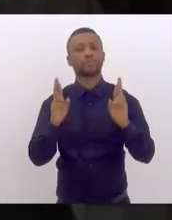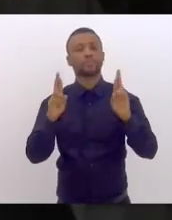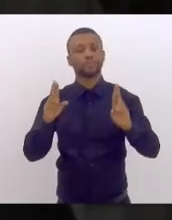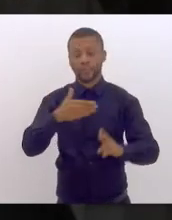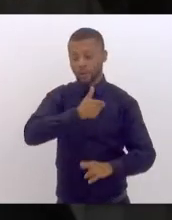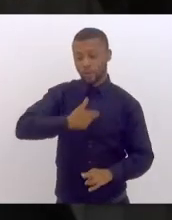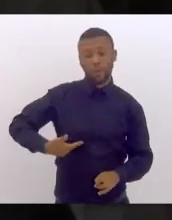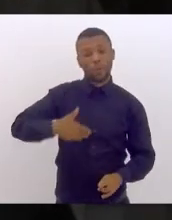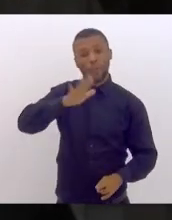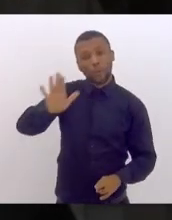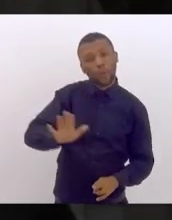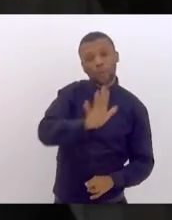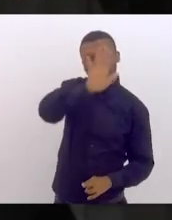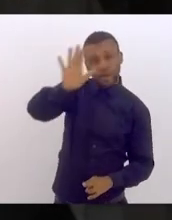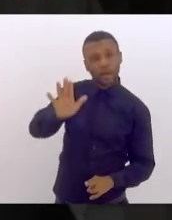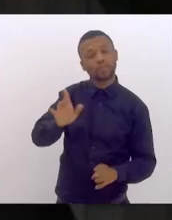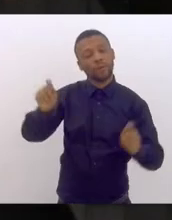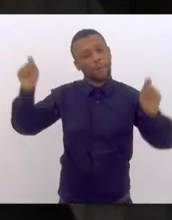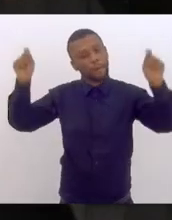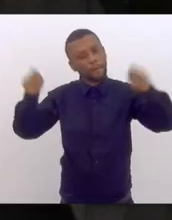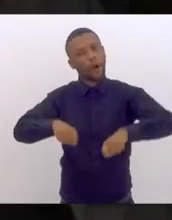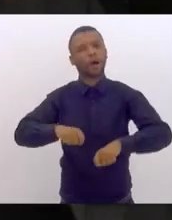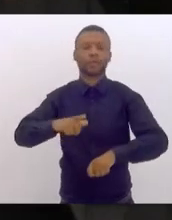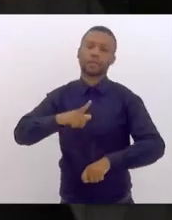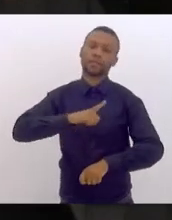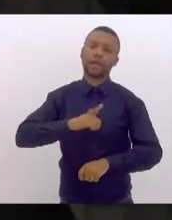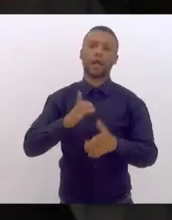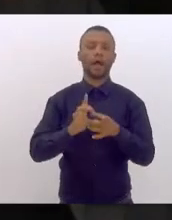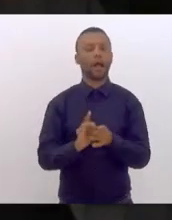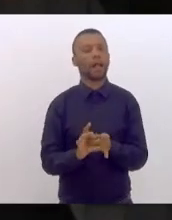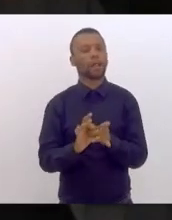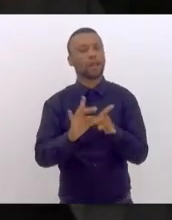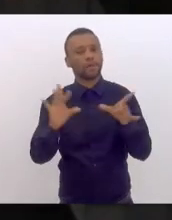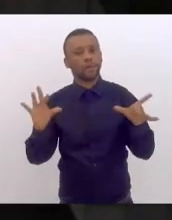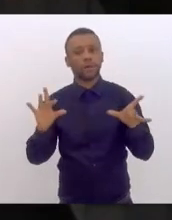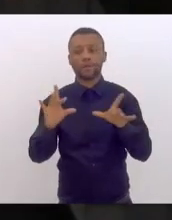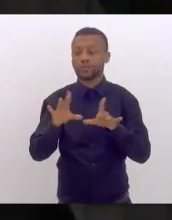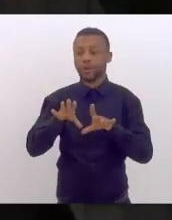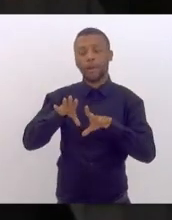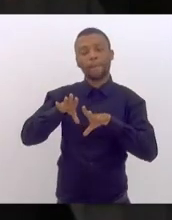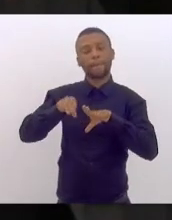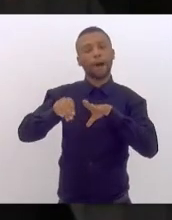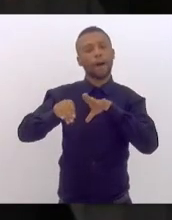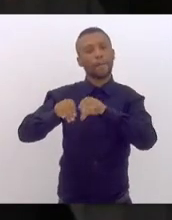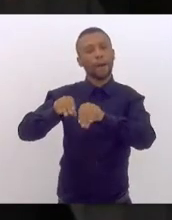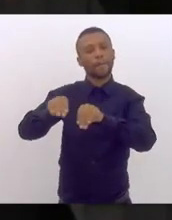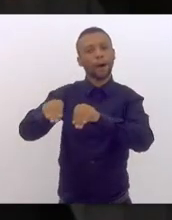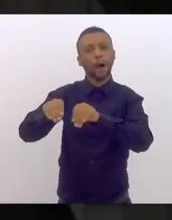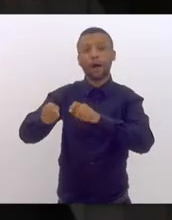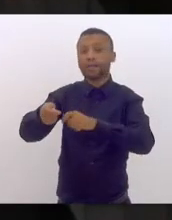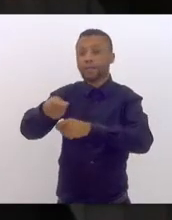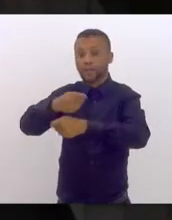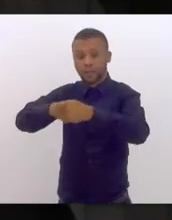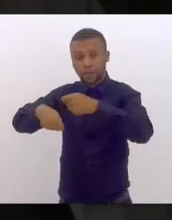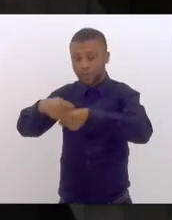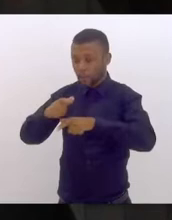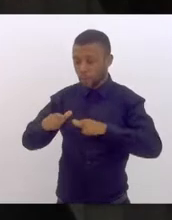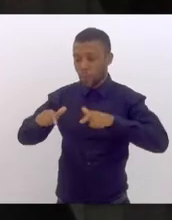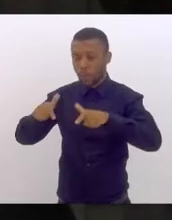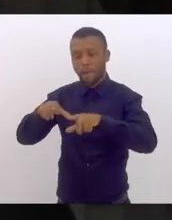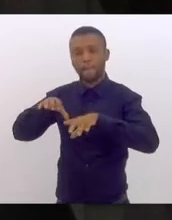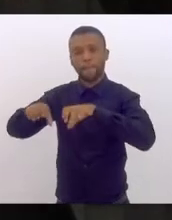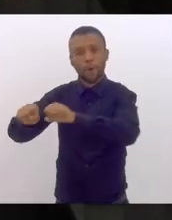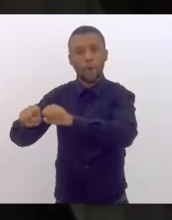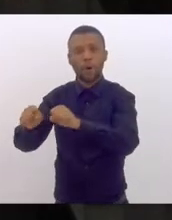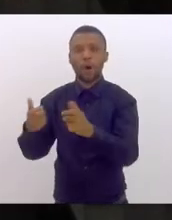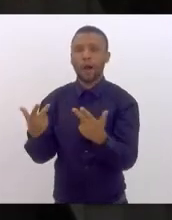que possa ter a liberdade de intervir na nossa economia bem